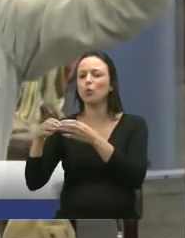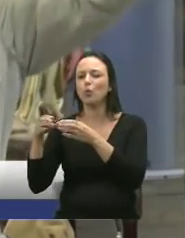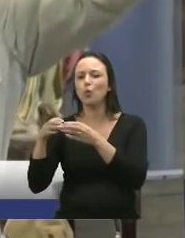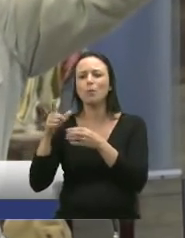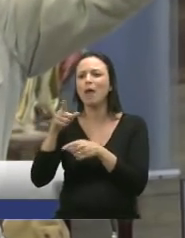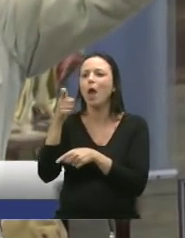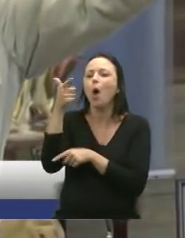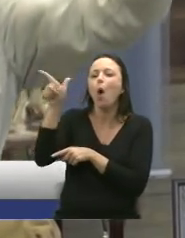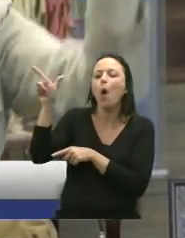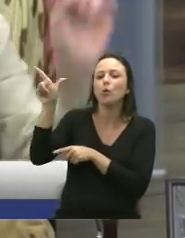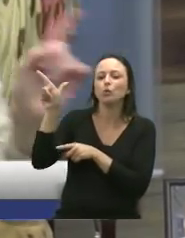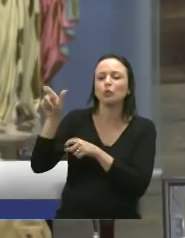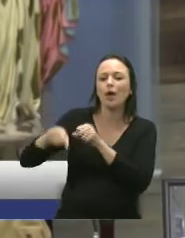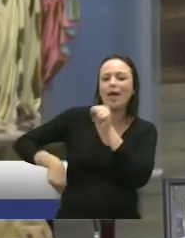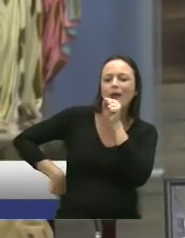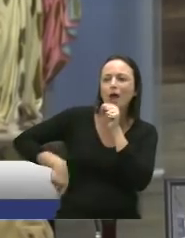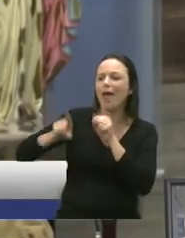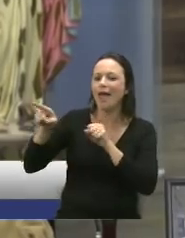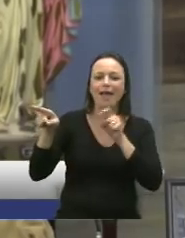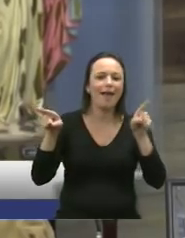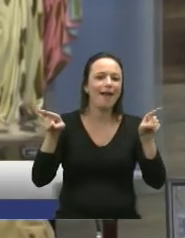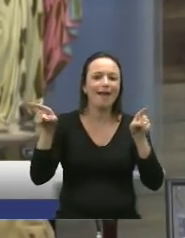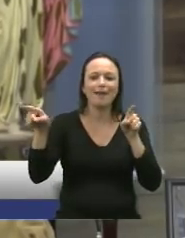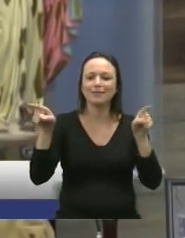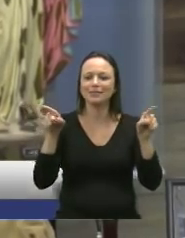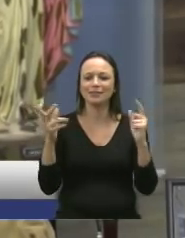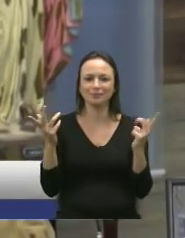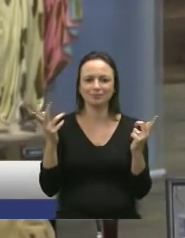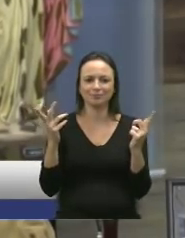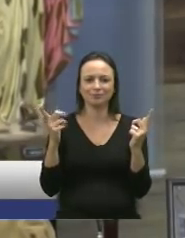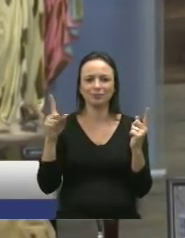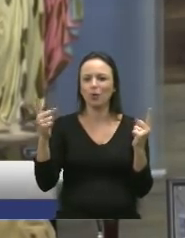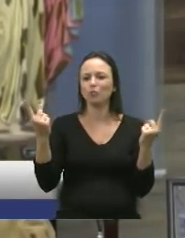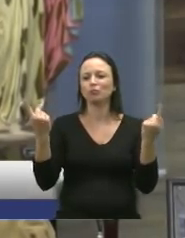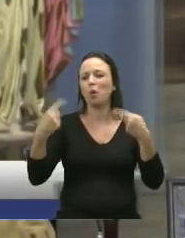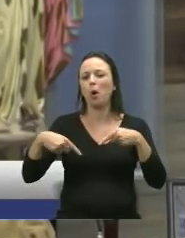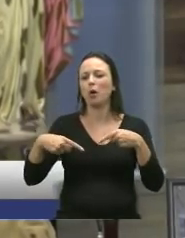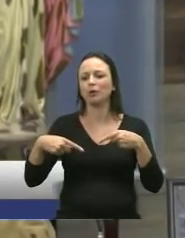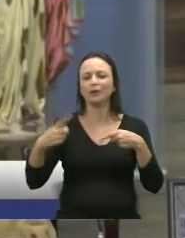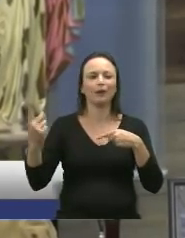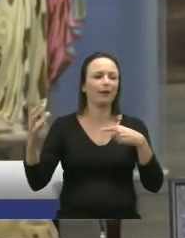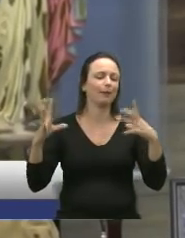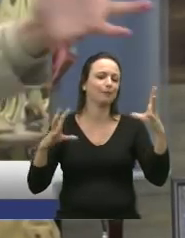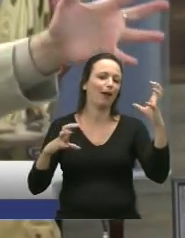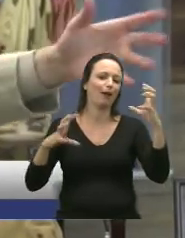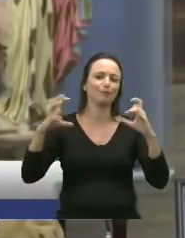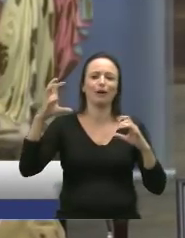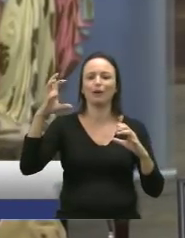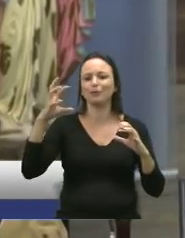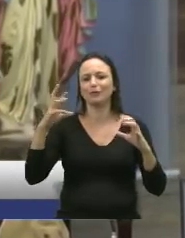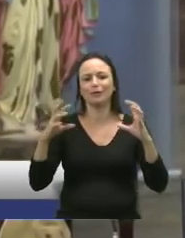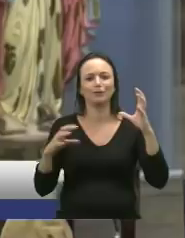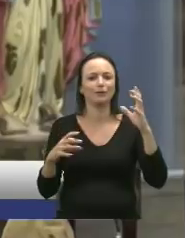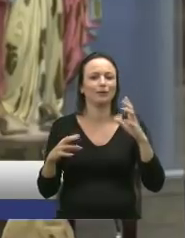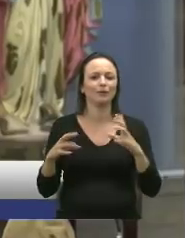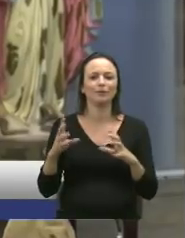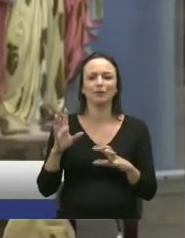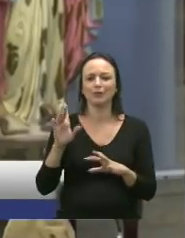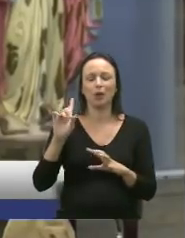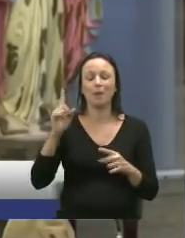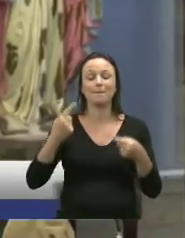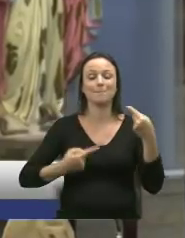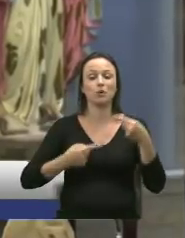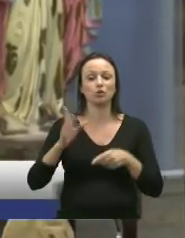outro. Esse sim foi herói. E daí aquele primeiro se contrapõe e fica essa briga insuportável de política. Isso não é política,